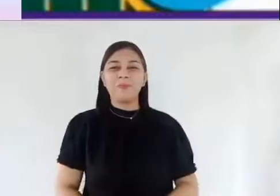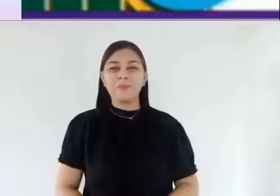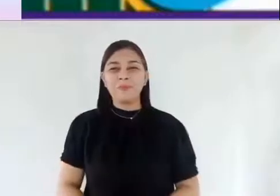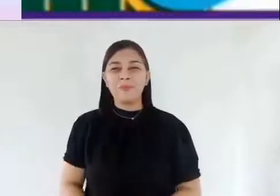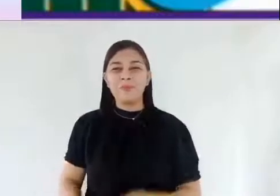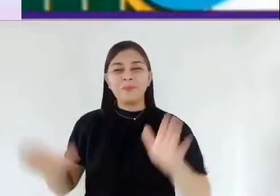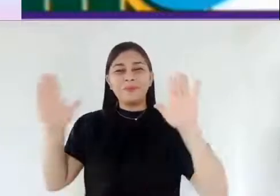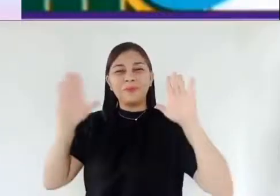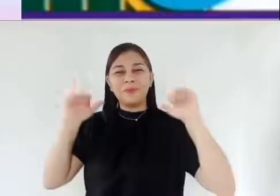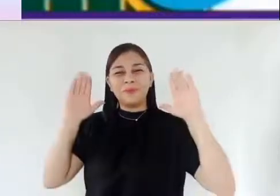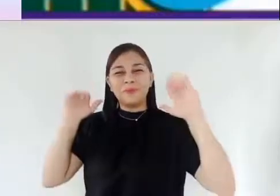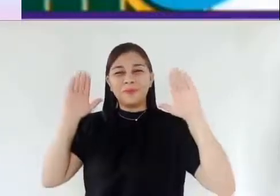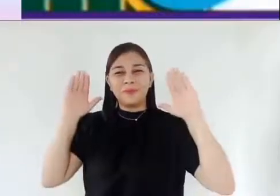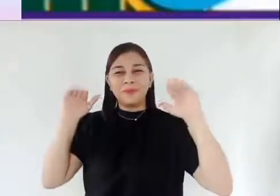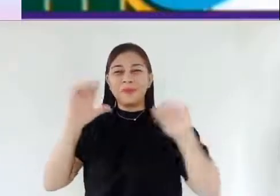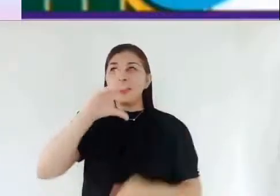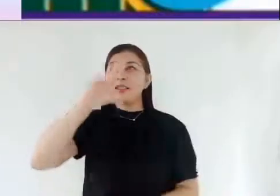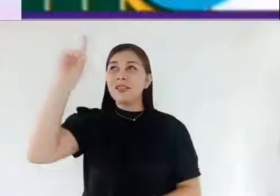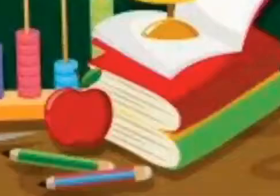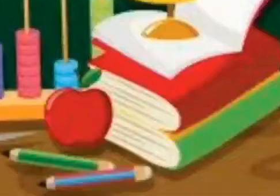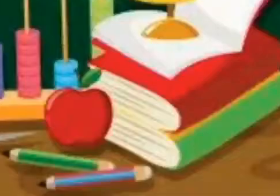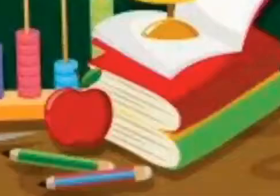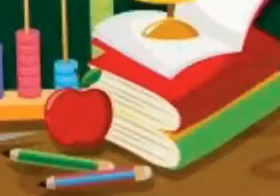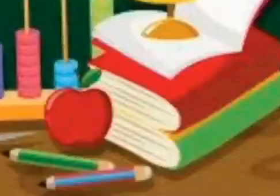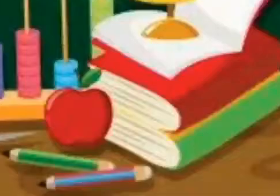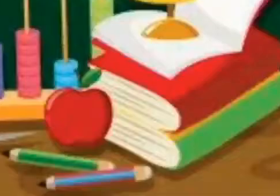Tchau Fiquem com Deus